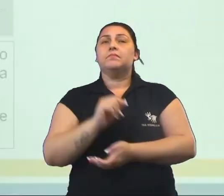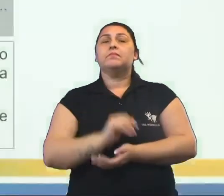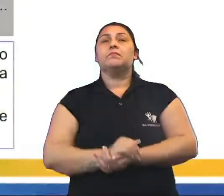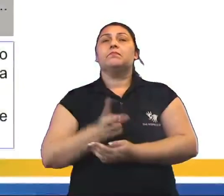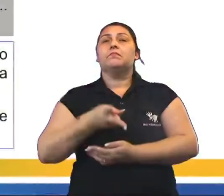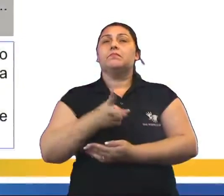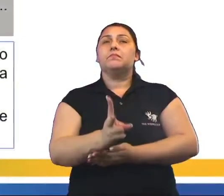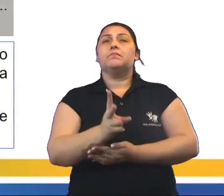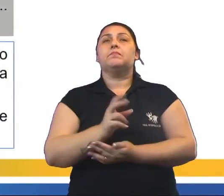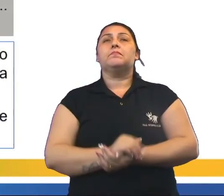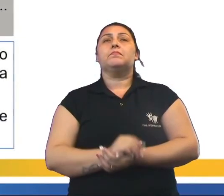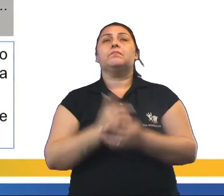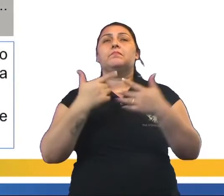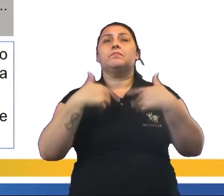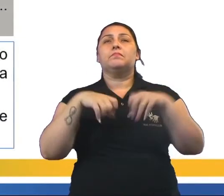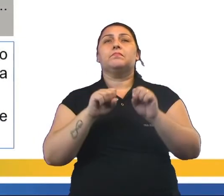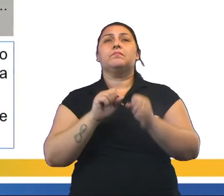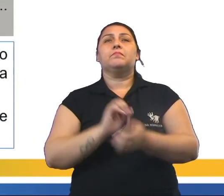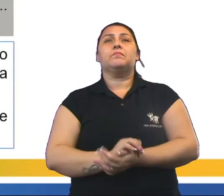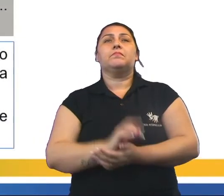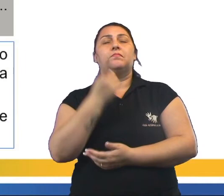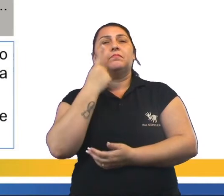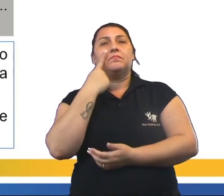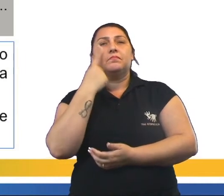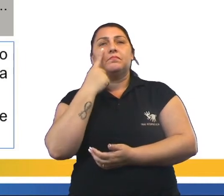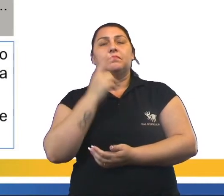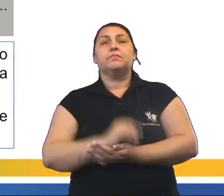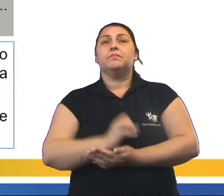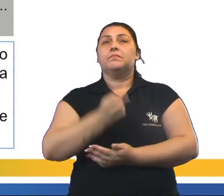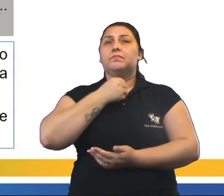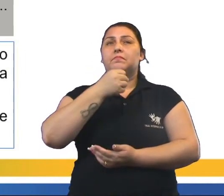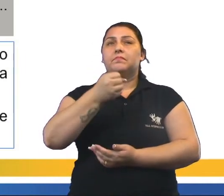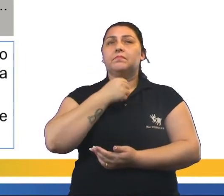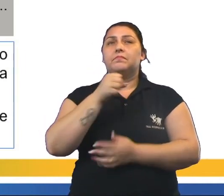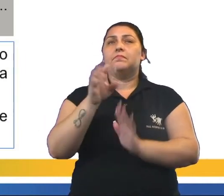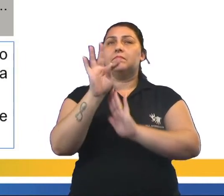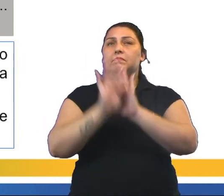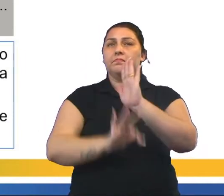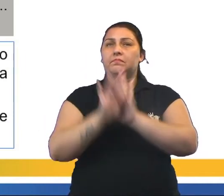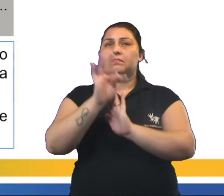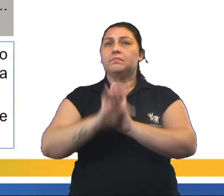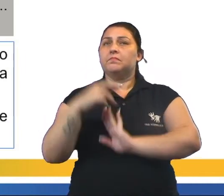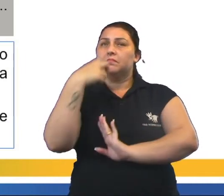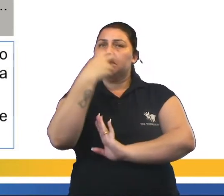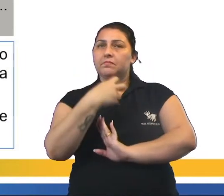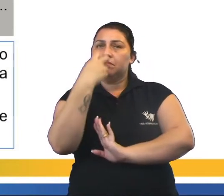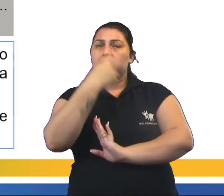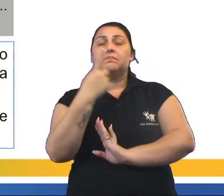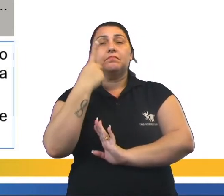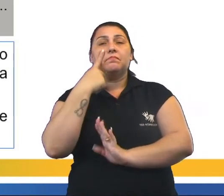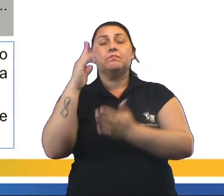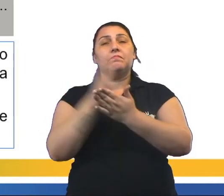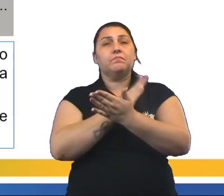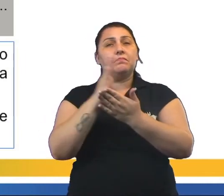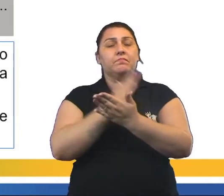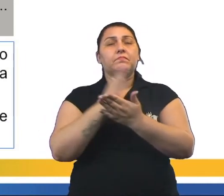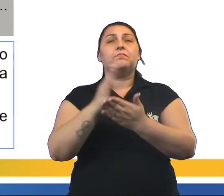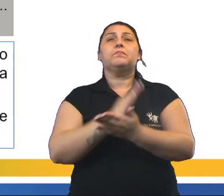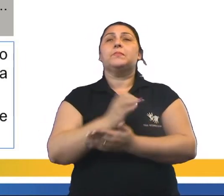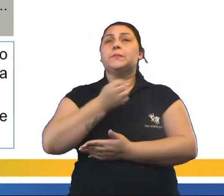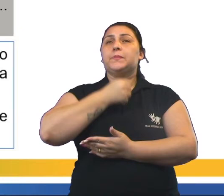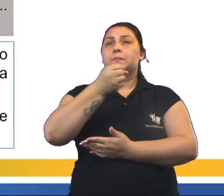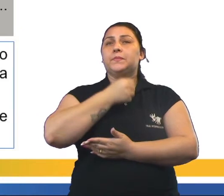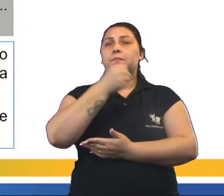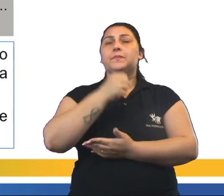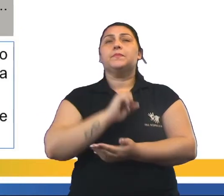né, continuar falando sobre a linguagem. Olhem só, gente, uma entrevista é um texto marcado pela oralidade. Então, você viu nessa